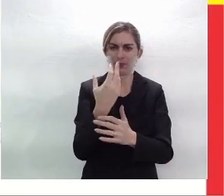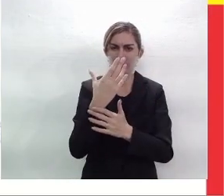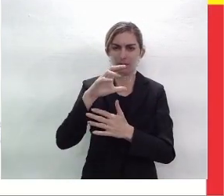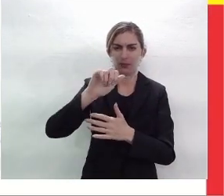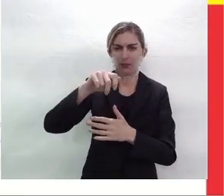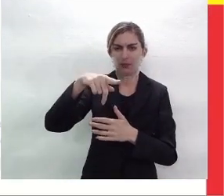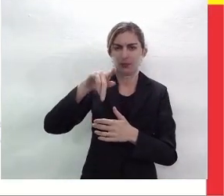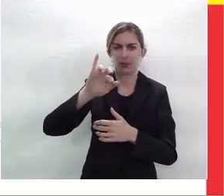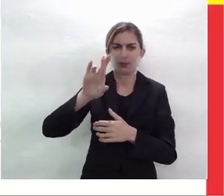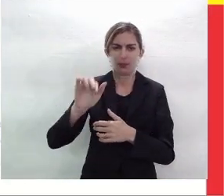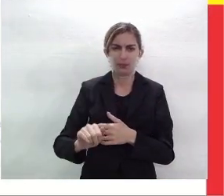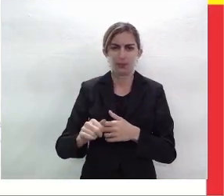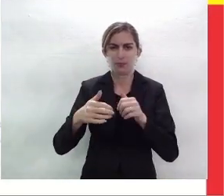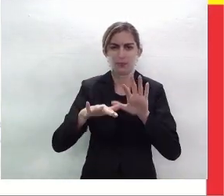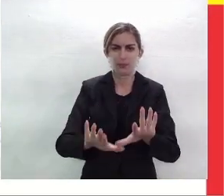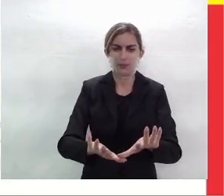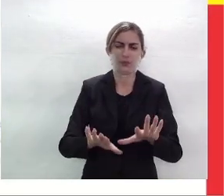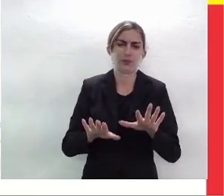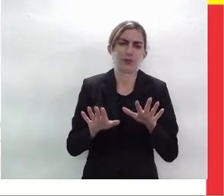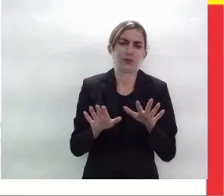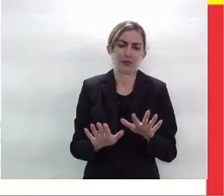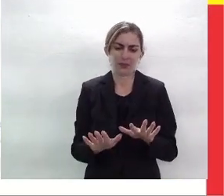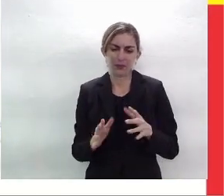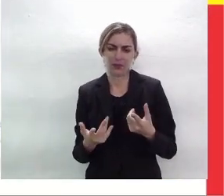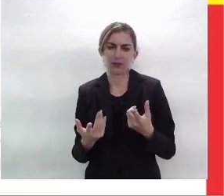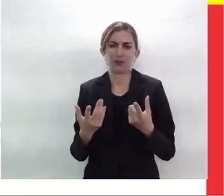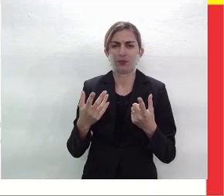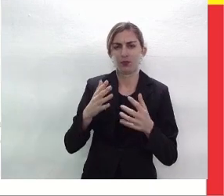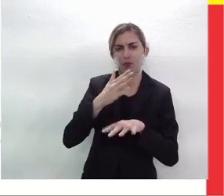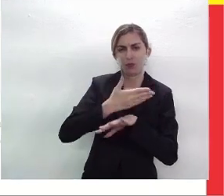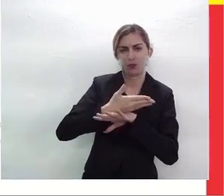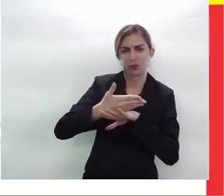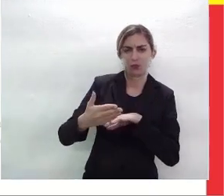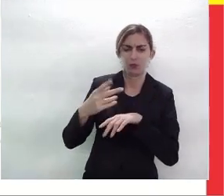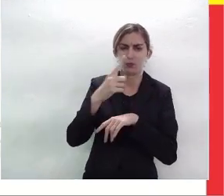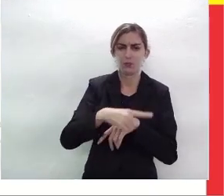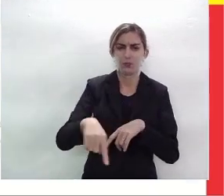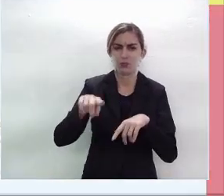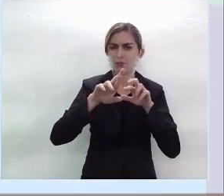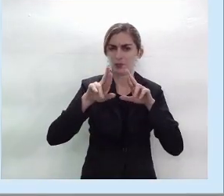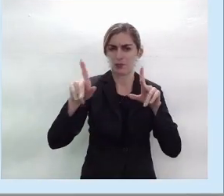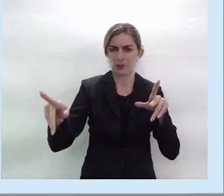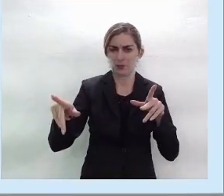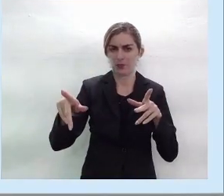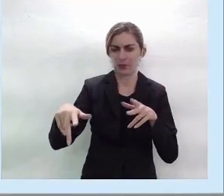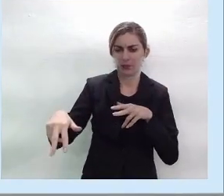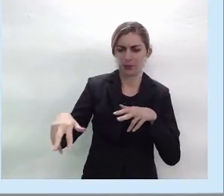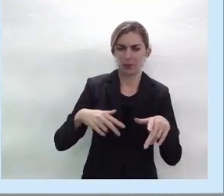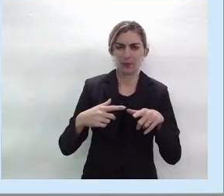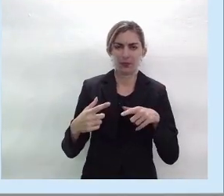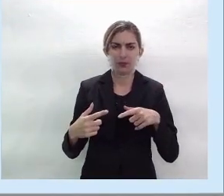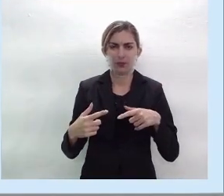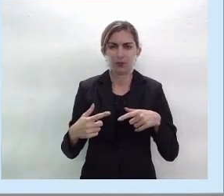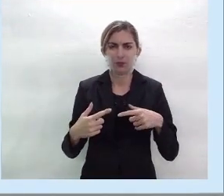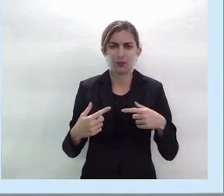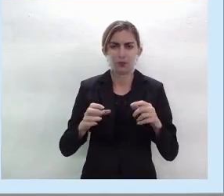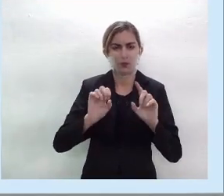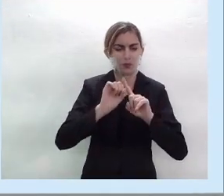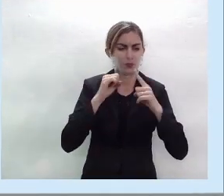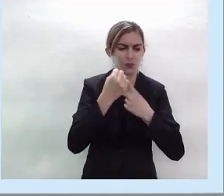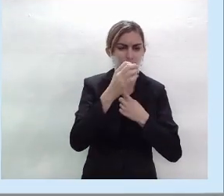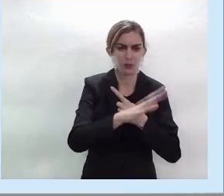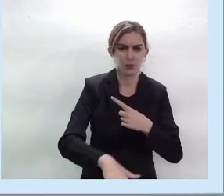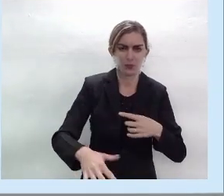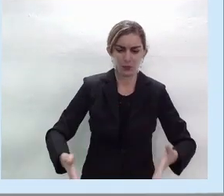a capoeira Angola, que é uma capoeira mais cadenciada, né? O estilo da indumentária também é diferente, eles usam a indumentária mais para o